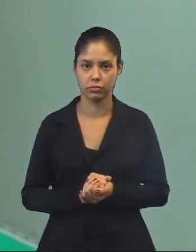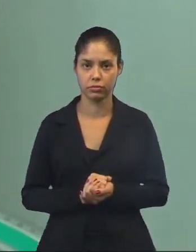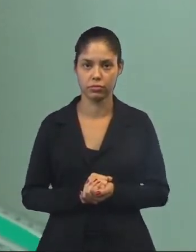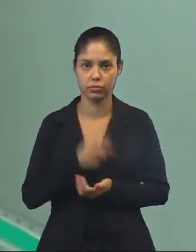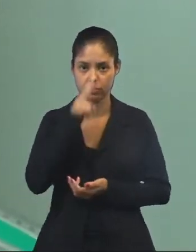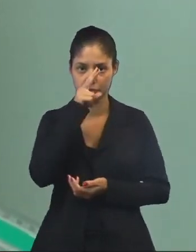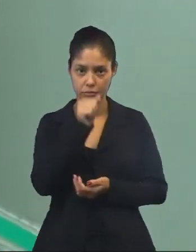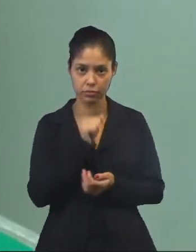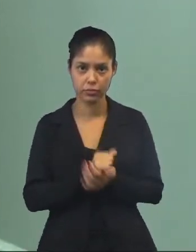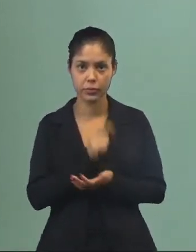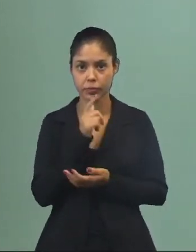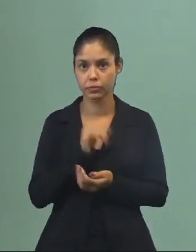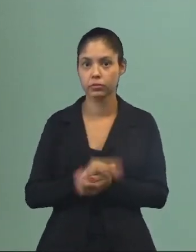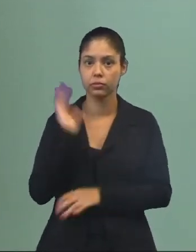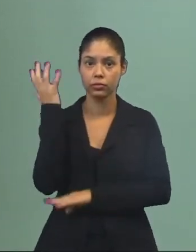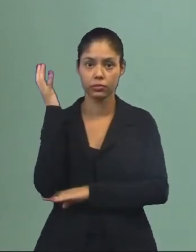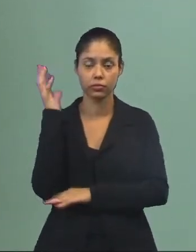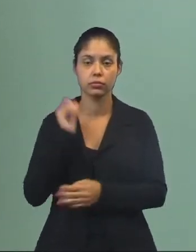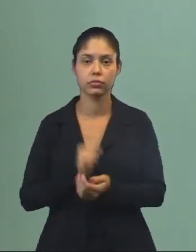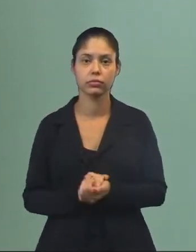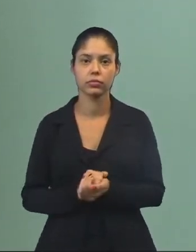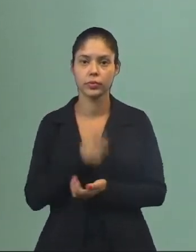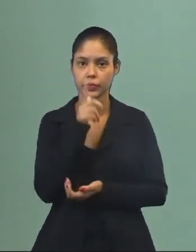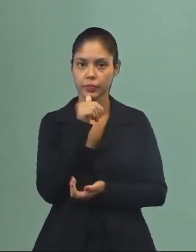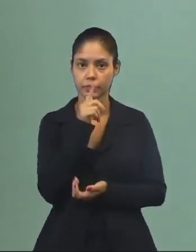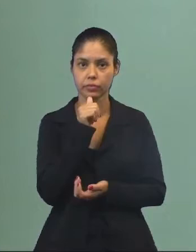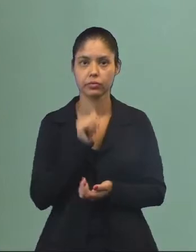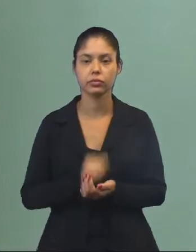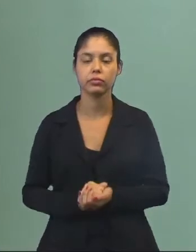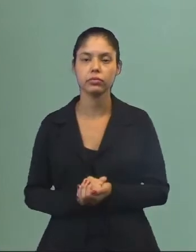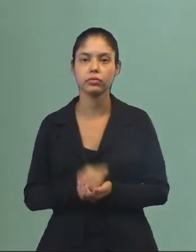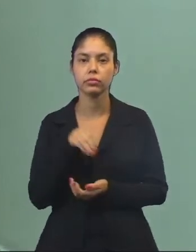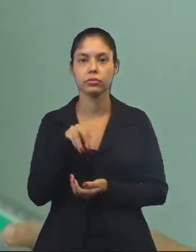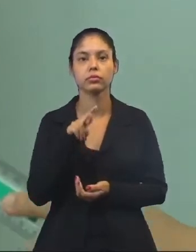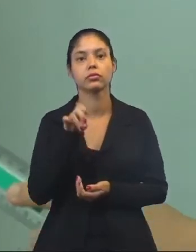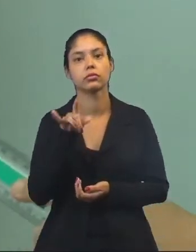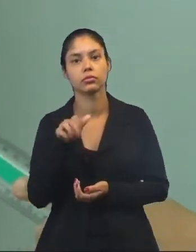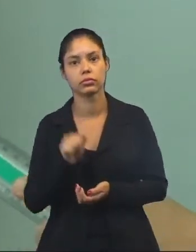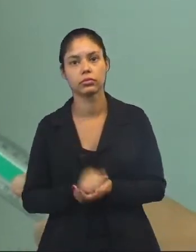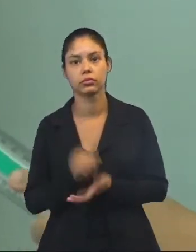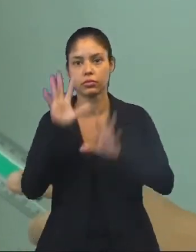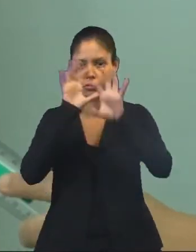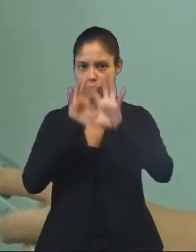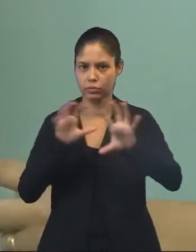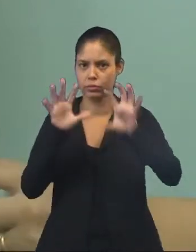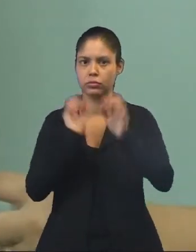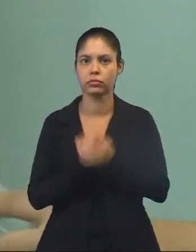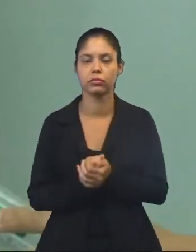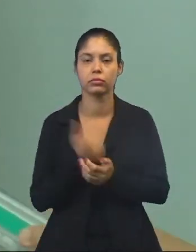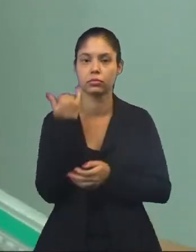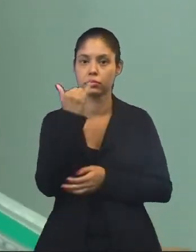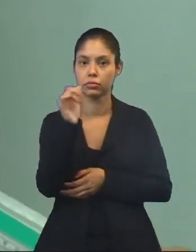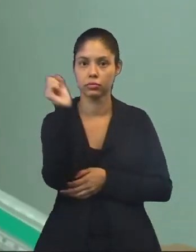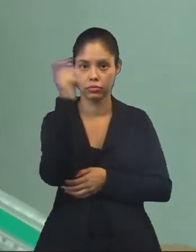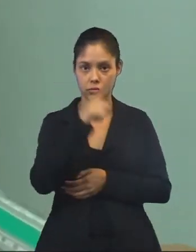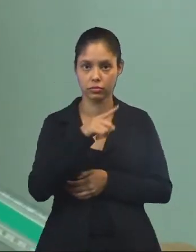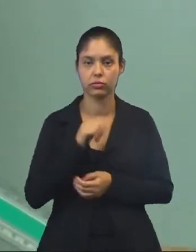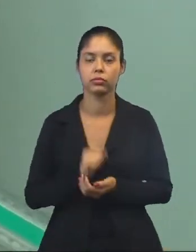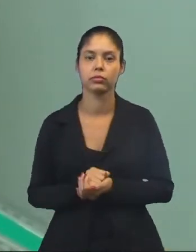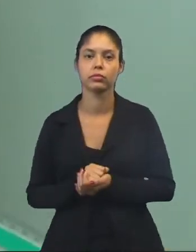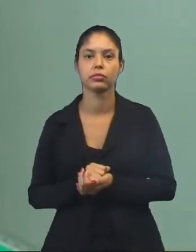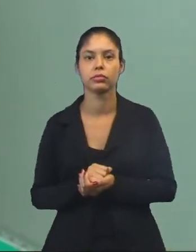ela fortifica a árvore, né, da água, dos minerais, gás carbônico e a energia solar, a energia do